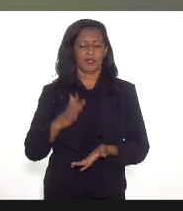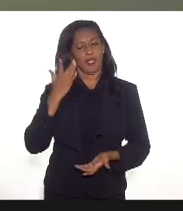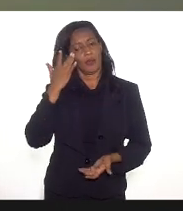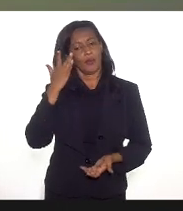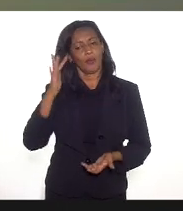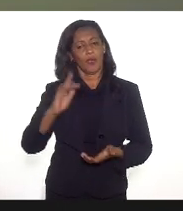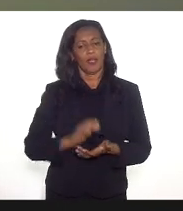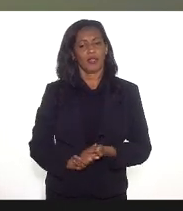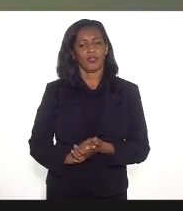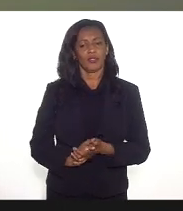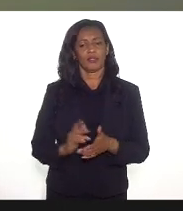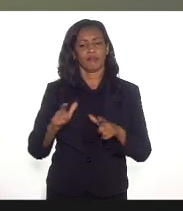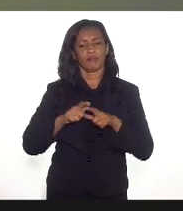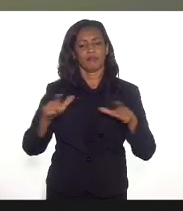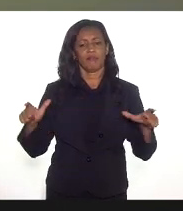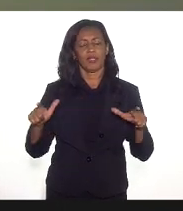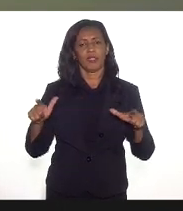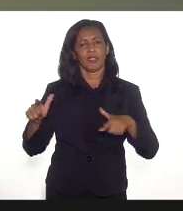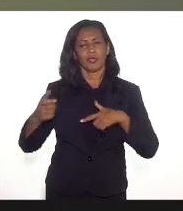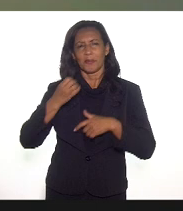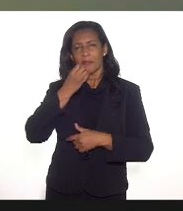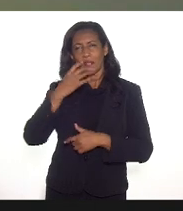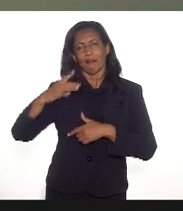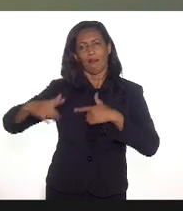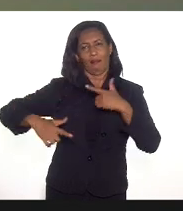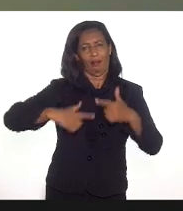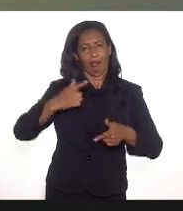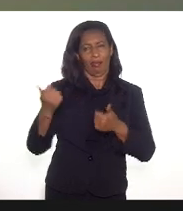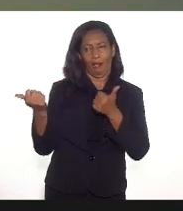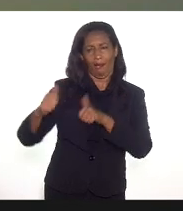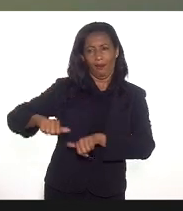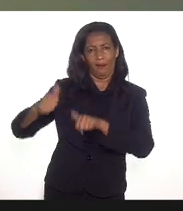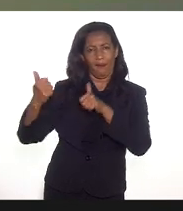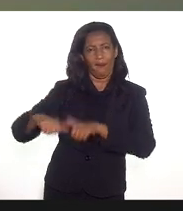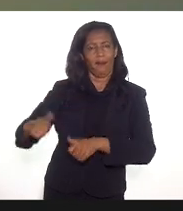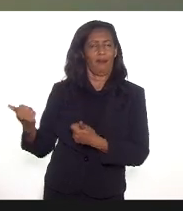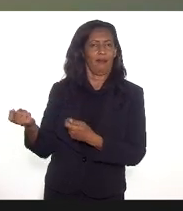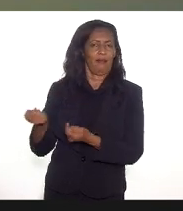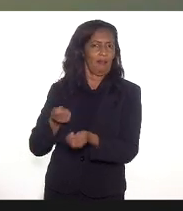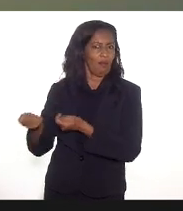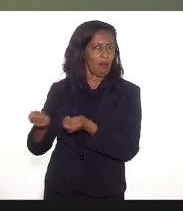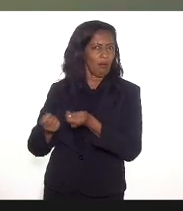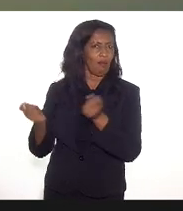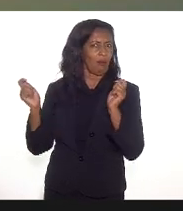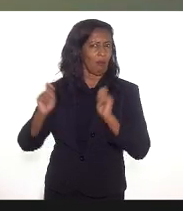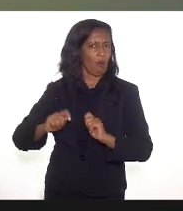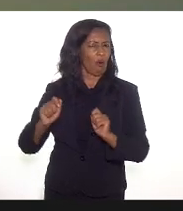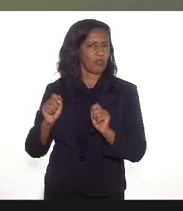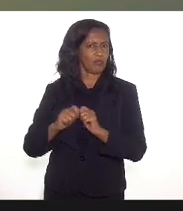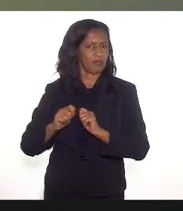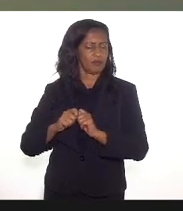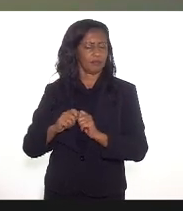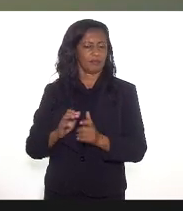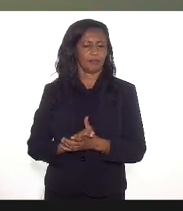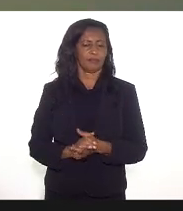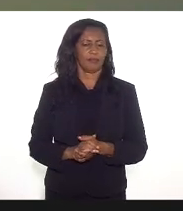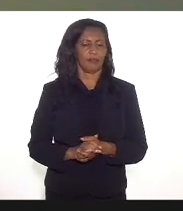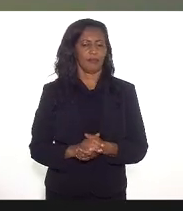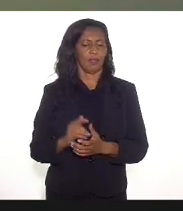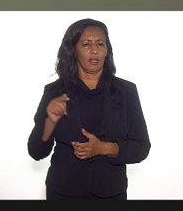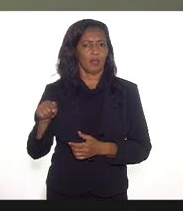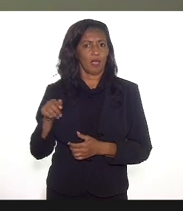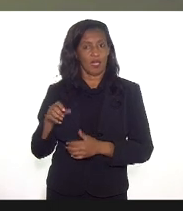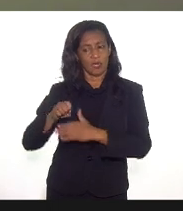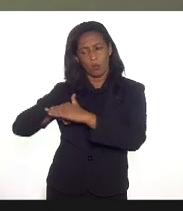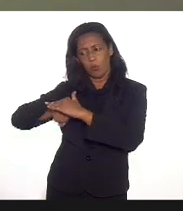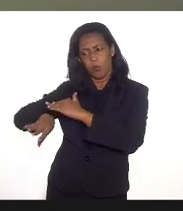que a grande benfeitoria, além da análise econômica que poderá ser feita através desse